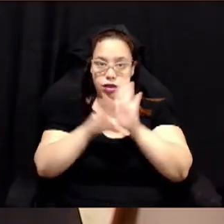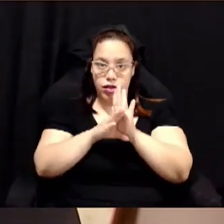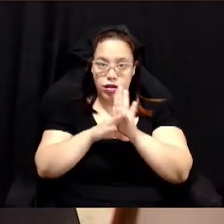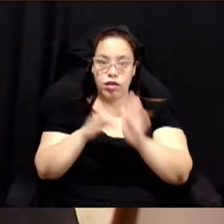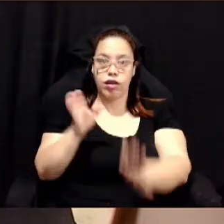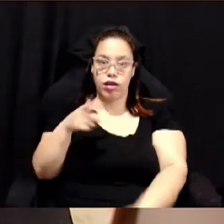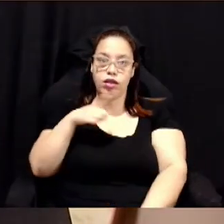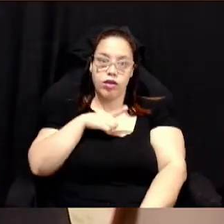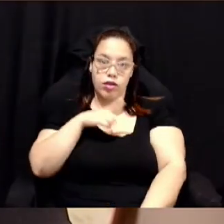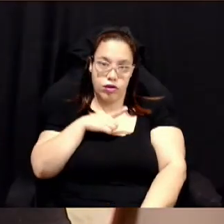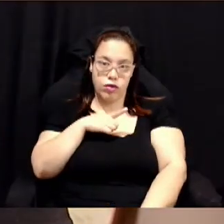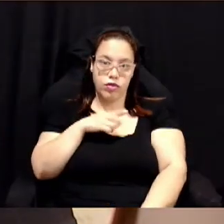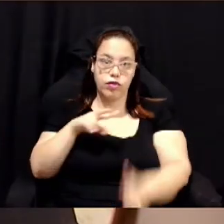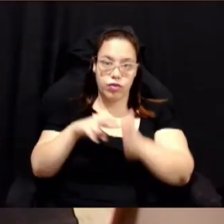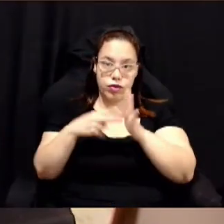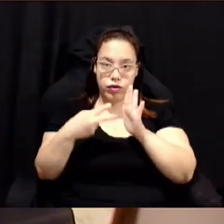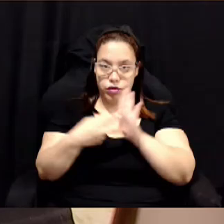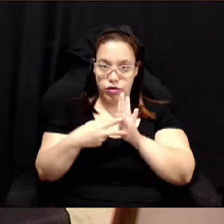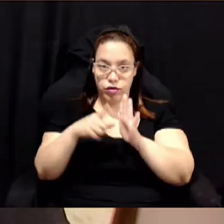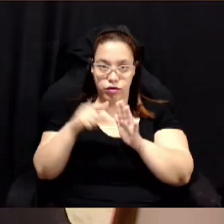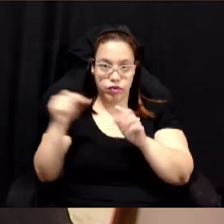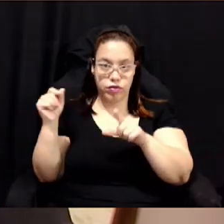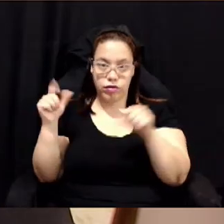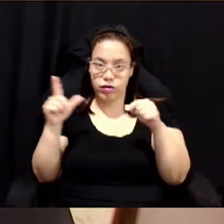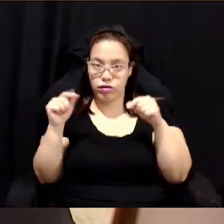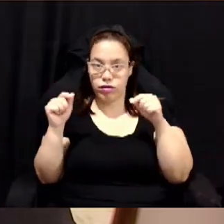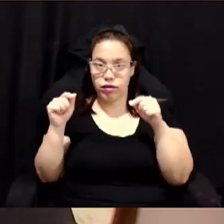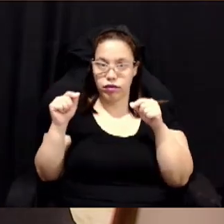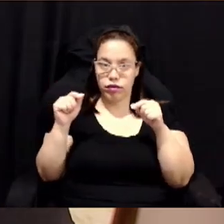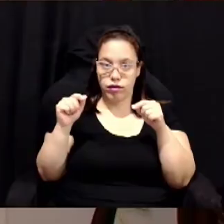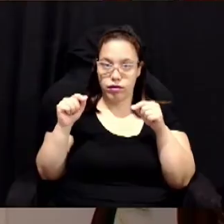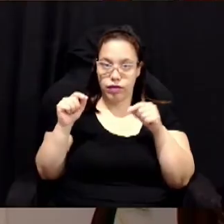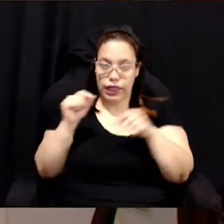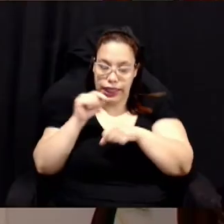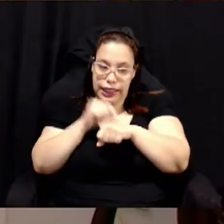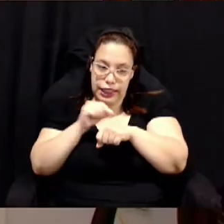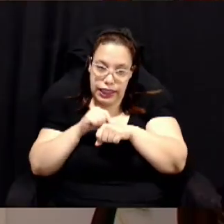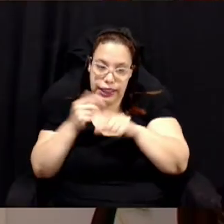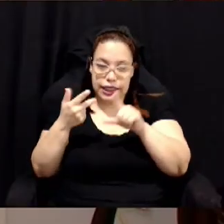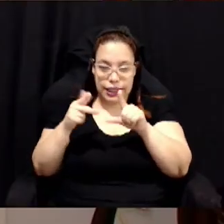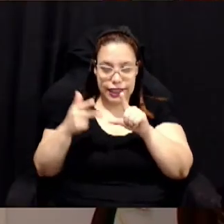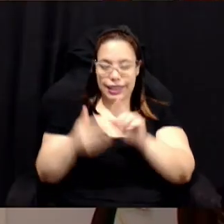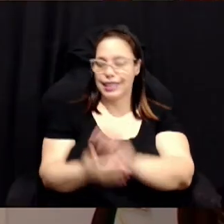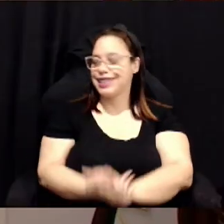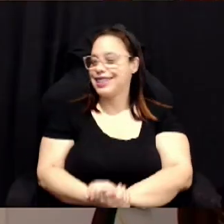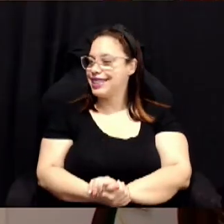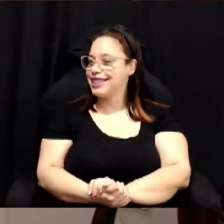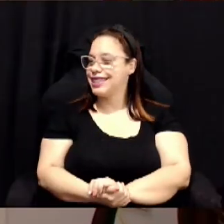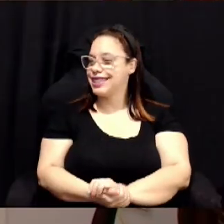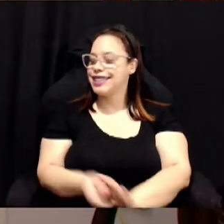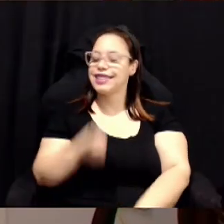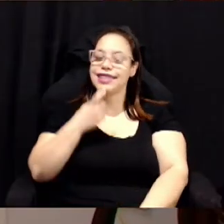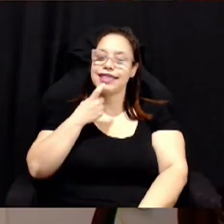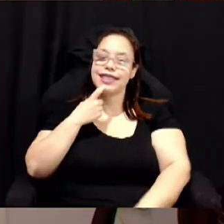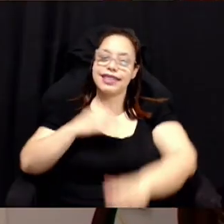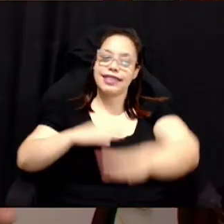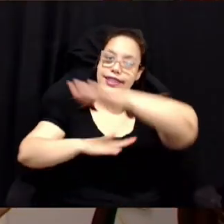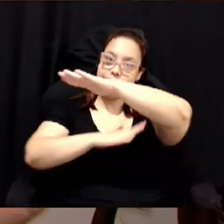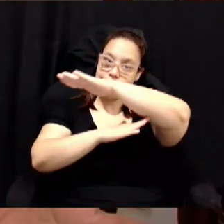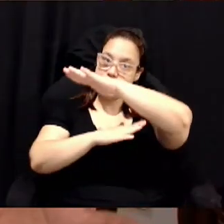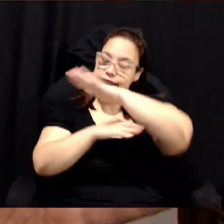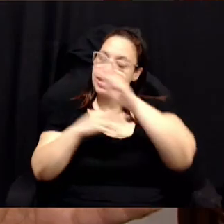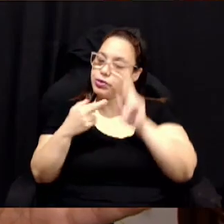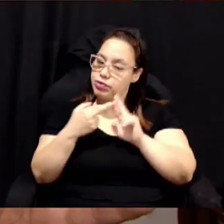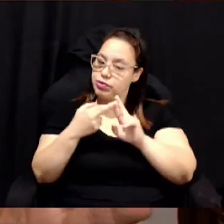nesse sentido, porque eles saem daqui picados ali pelo bichinho do Poder Legislativo. A Câmara de Campinas é referência também, dentre